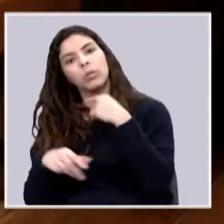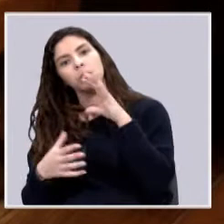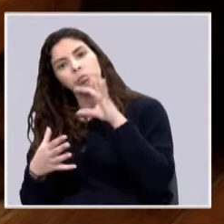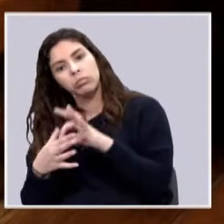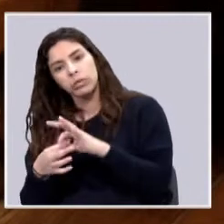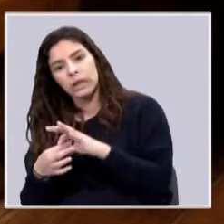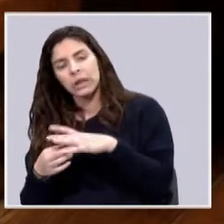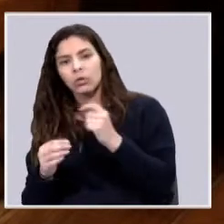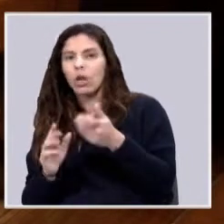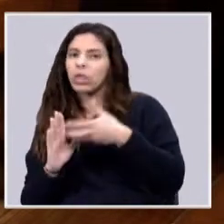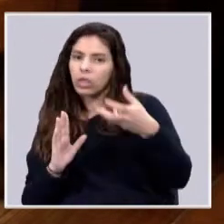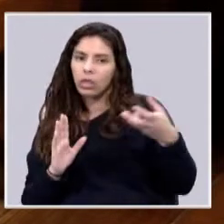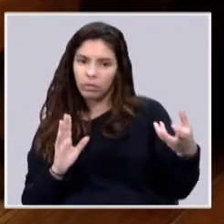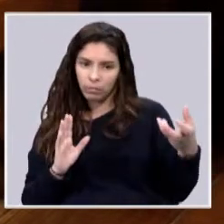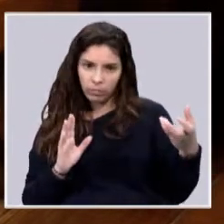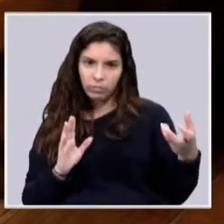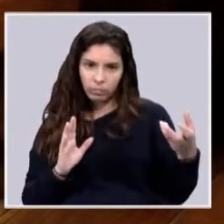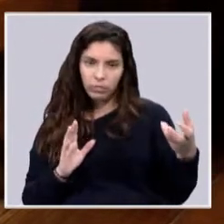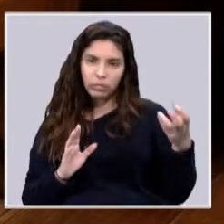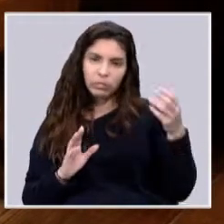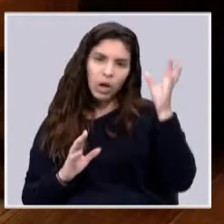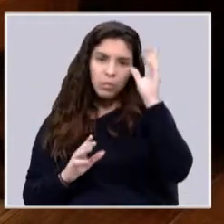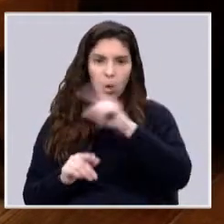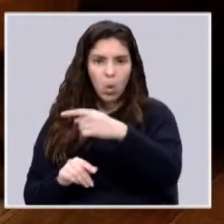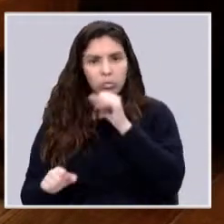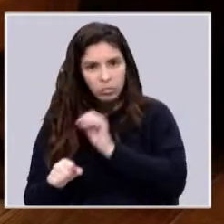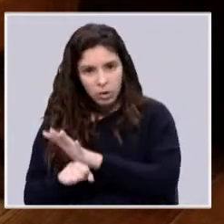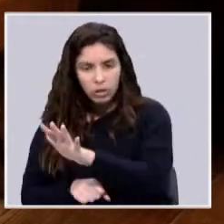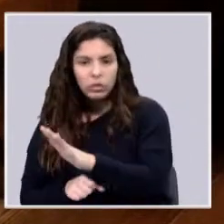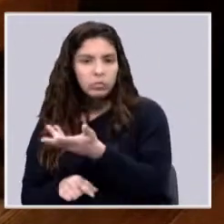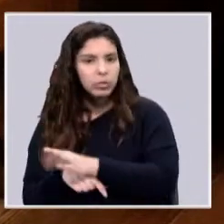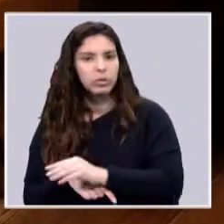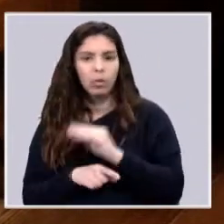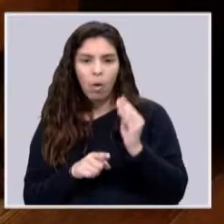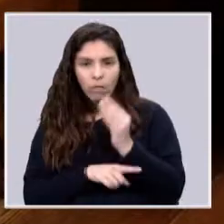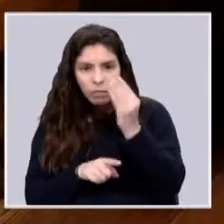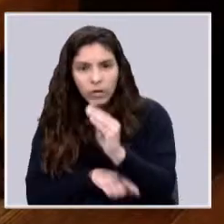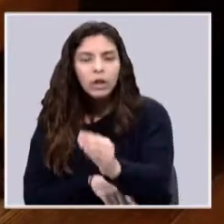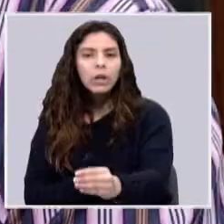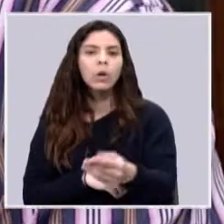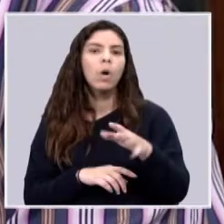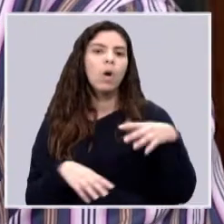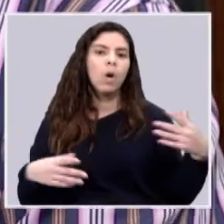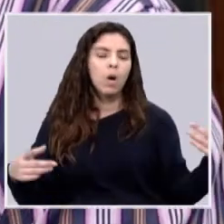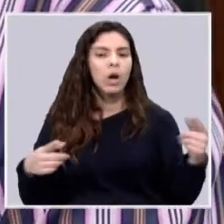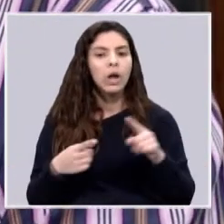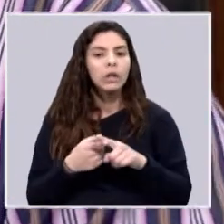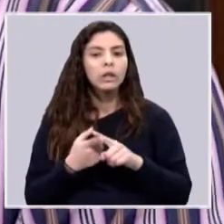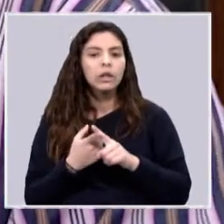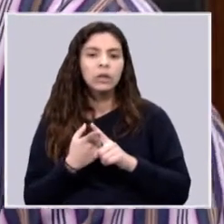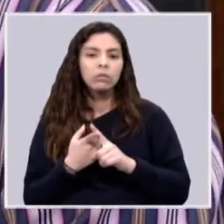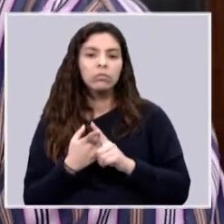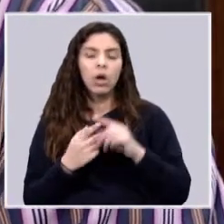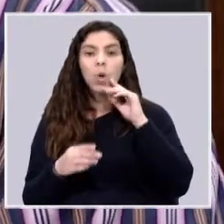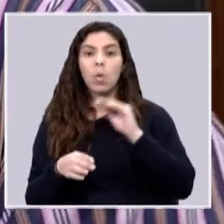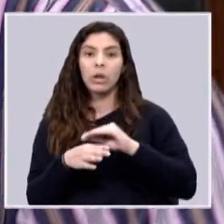mamíferos. E os mamíferos é uma história completamente diferente. Todos vimos, ou muita gente viu, lá está, naqueles documentários, o